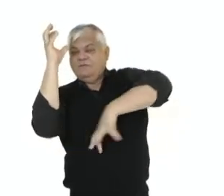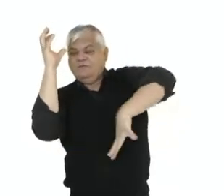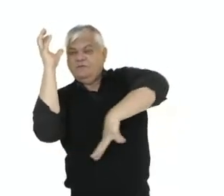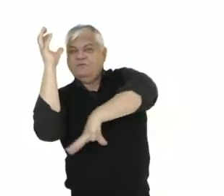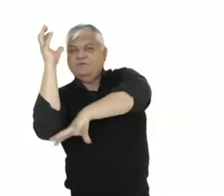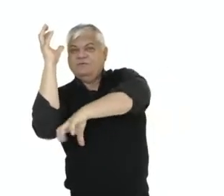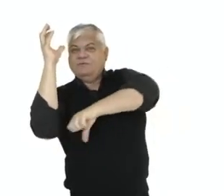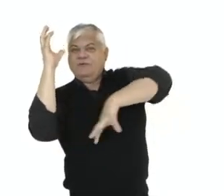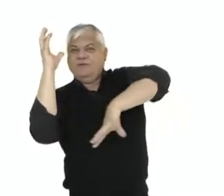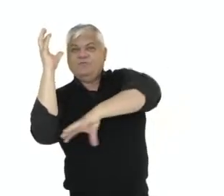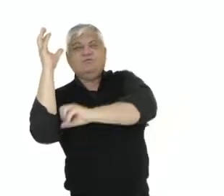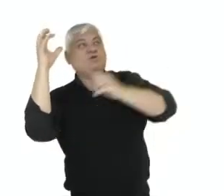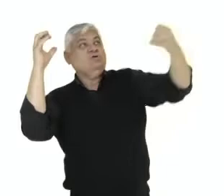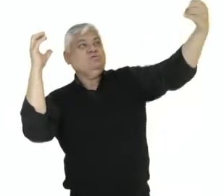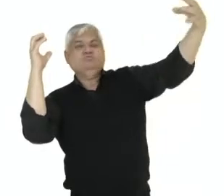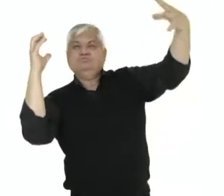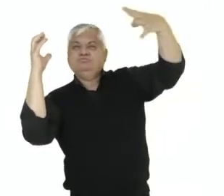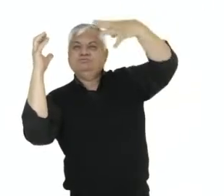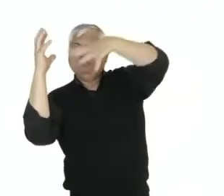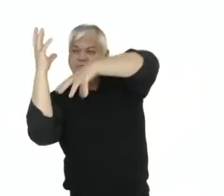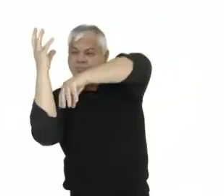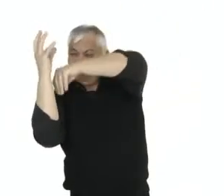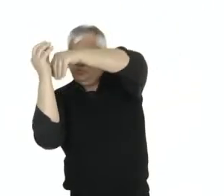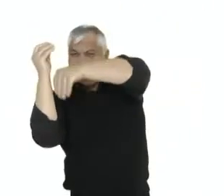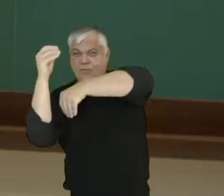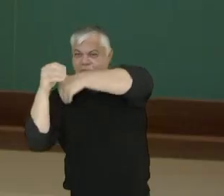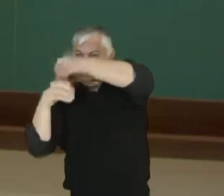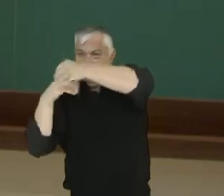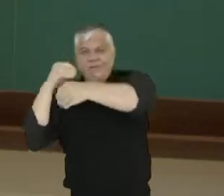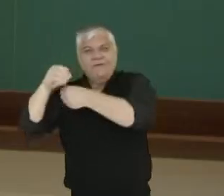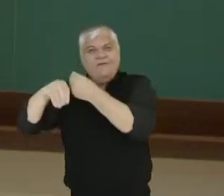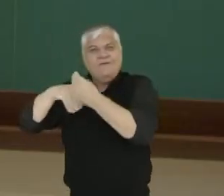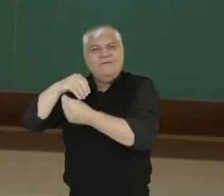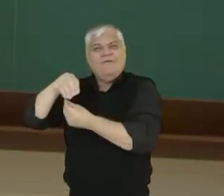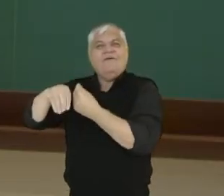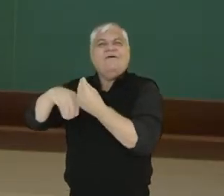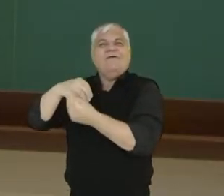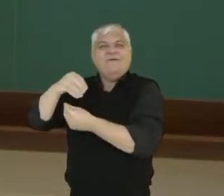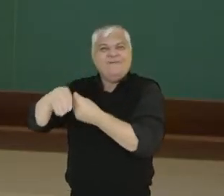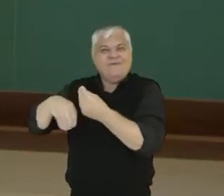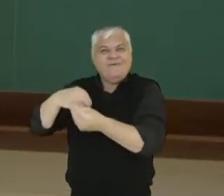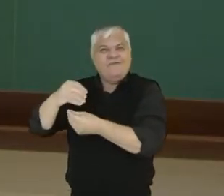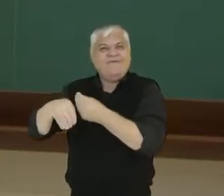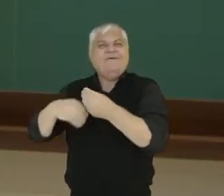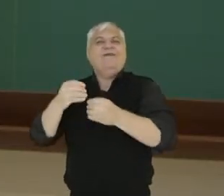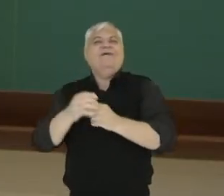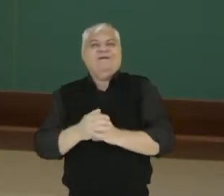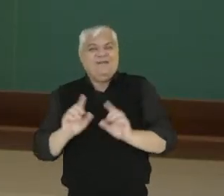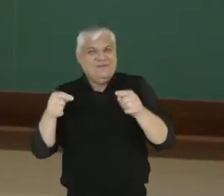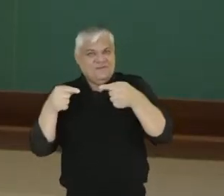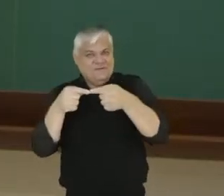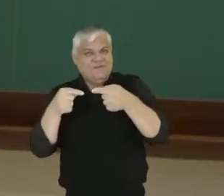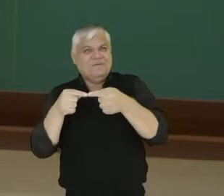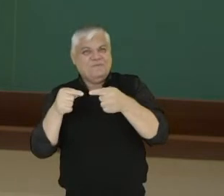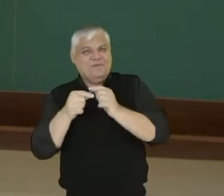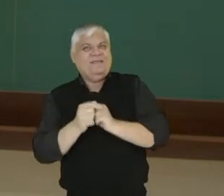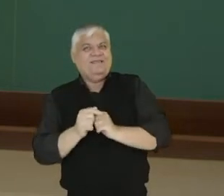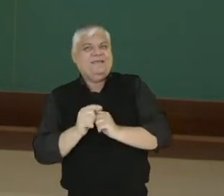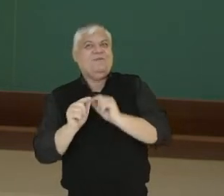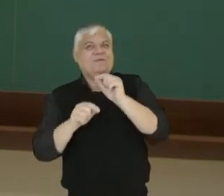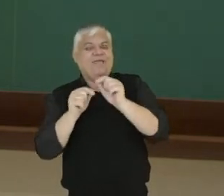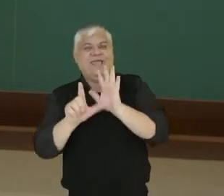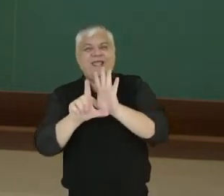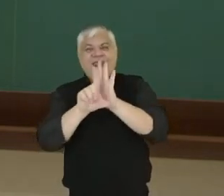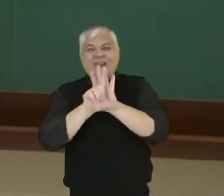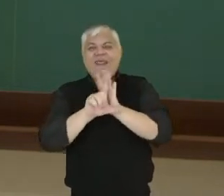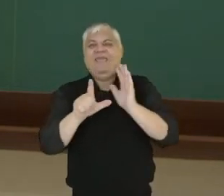certo? Respeitando aquilo que a gente chama da primeira lei da termodinâmica, está relacionado com a primeira lei da termodinâmica. O que seria isso, né, a